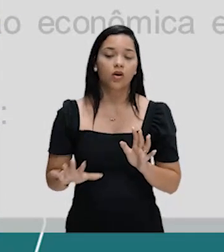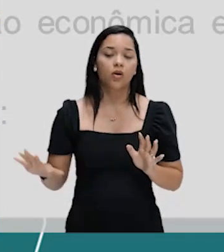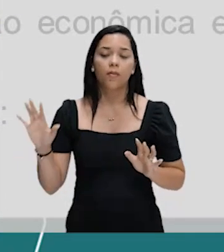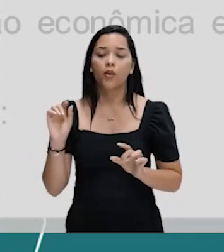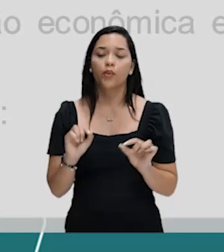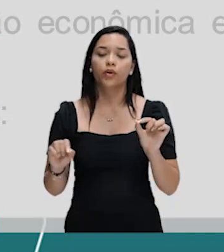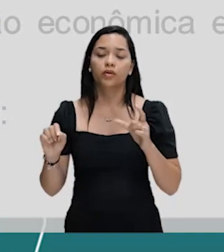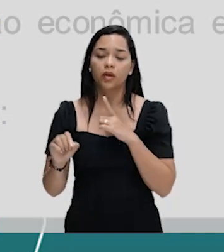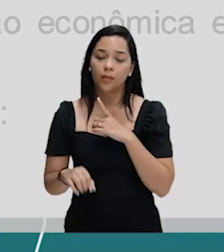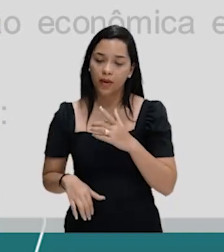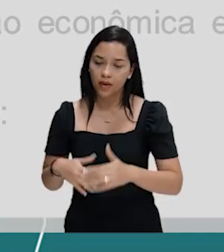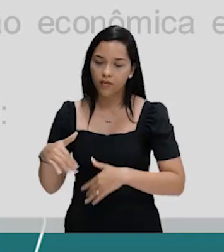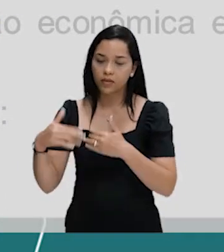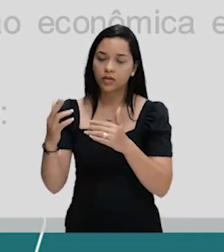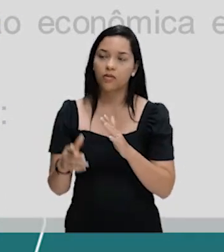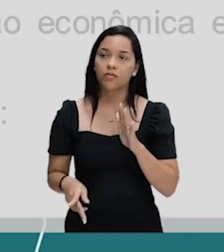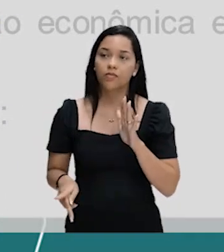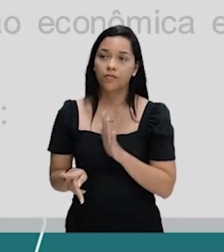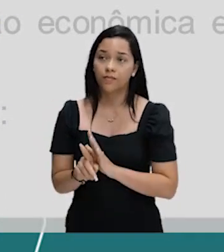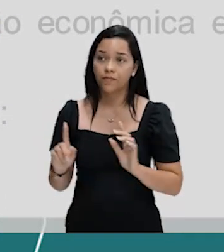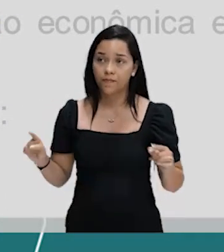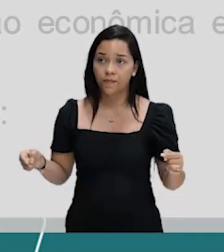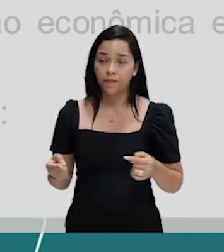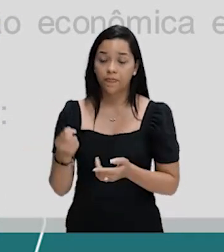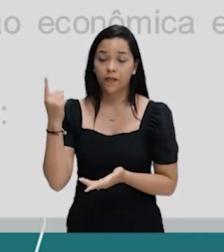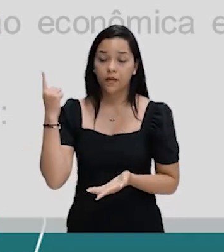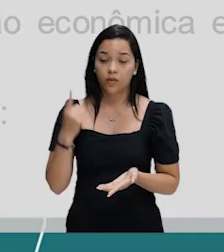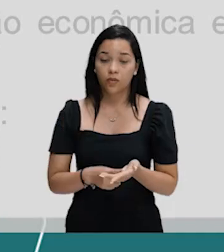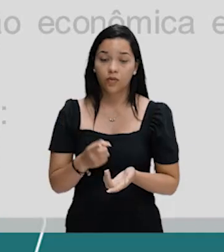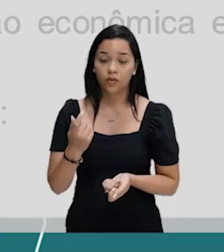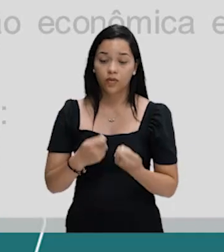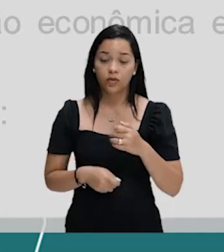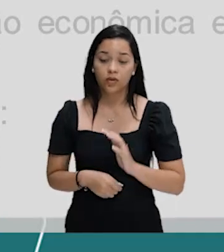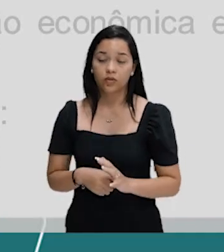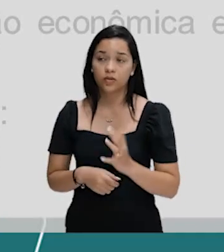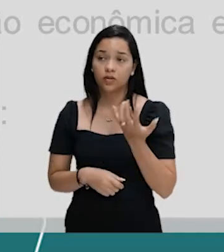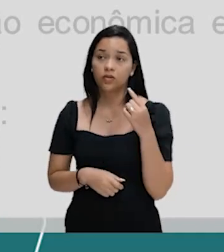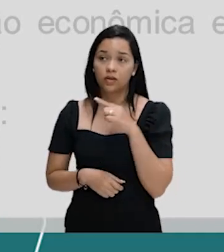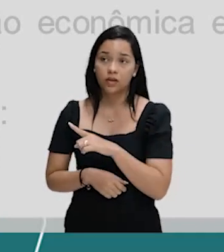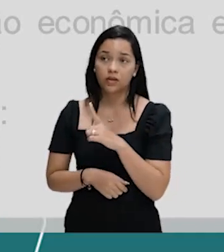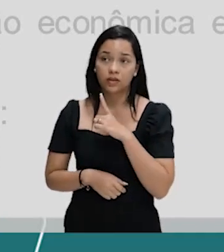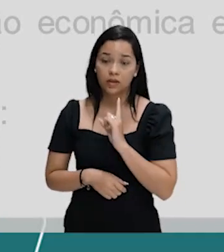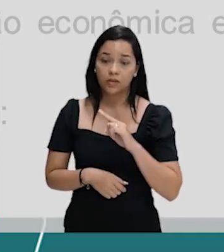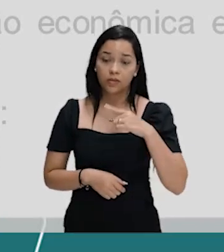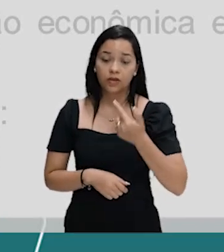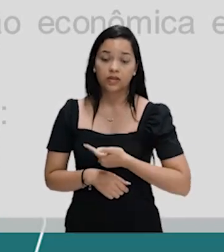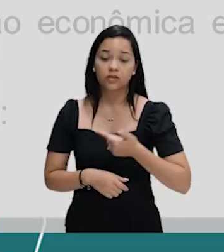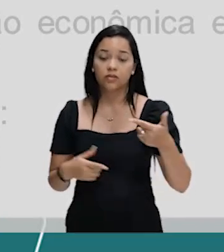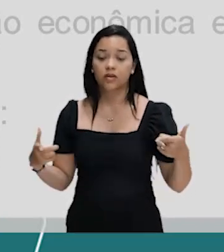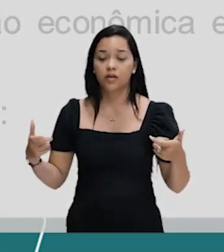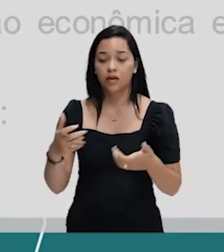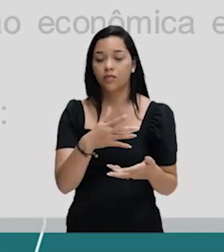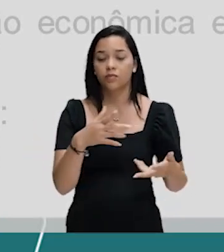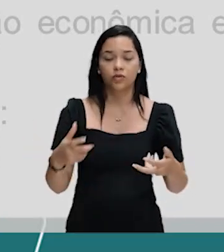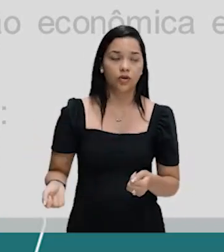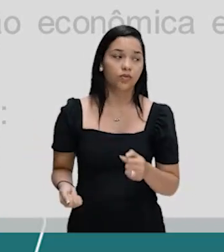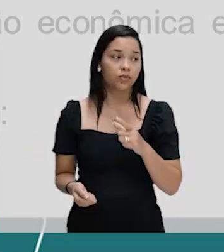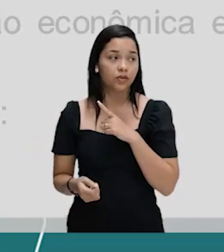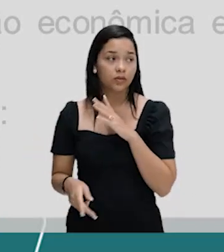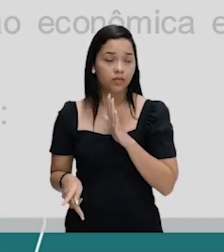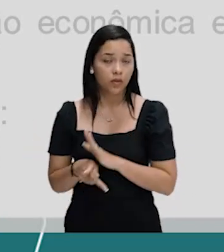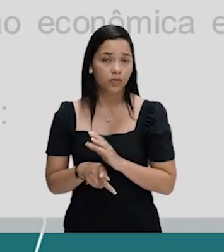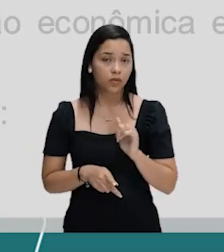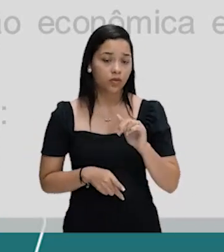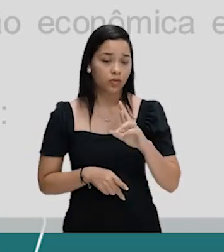ela é uma evolução de acordos econômicos que ocorreram na Europa pós Segunda Guerra Mundial, como a Comunidade do